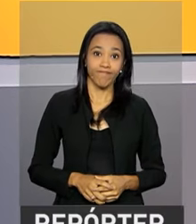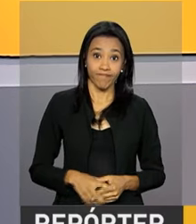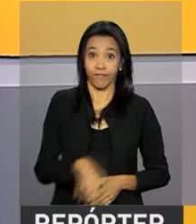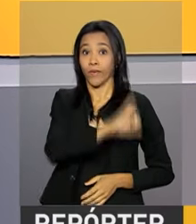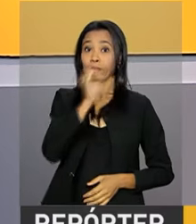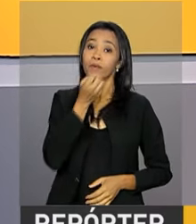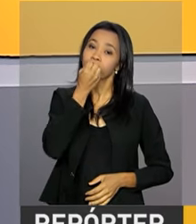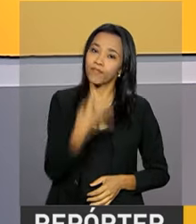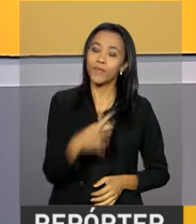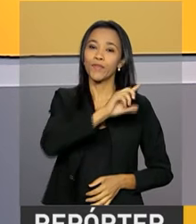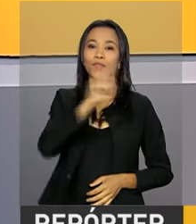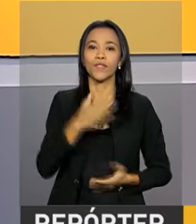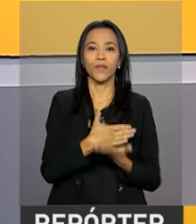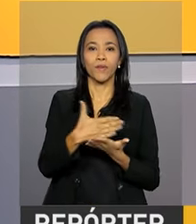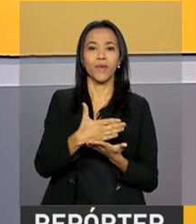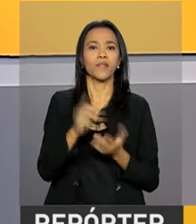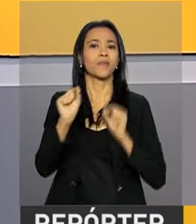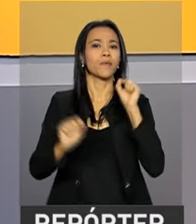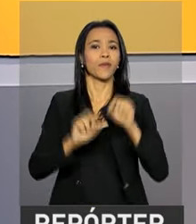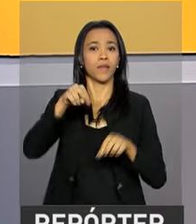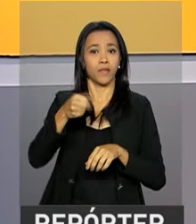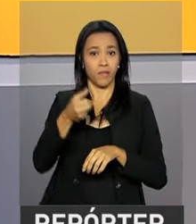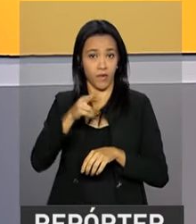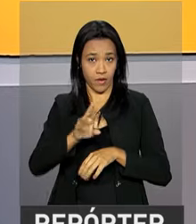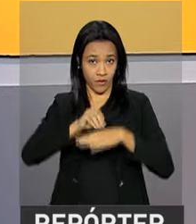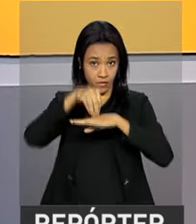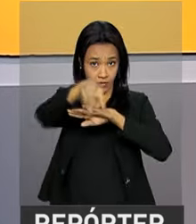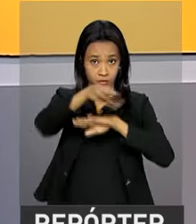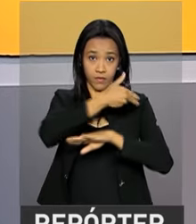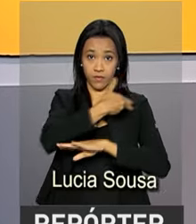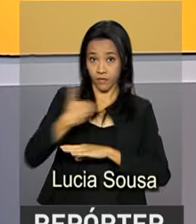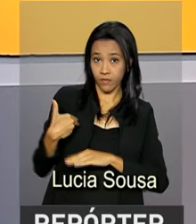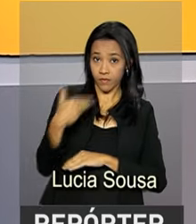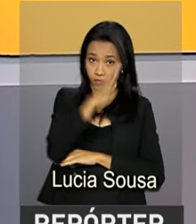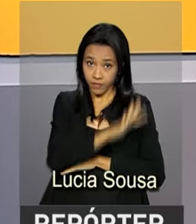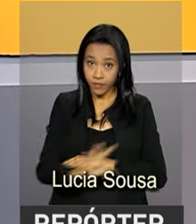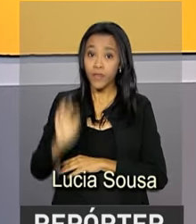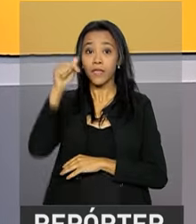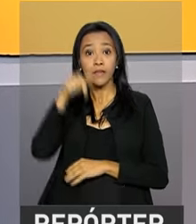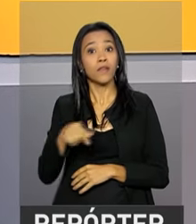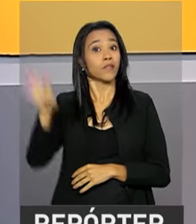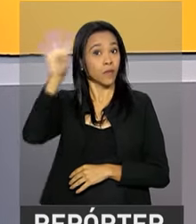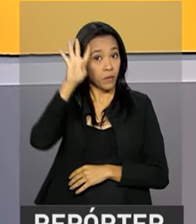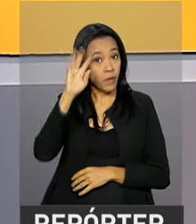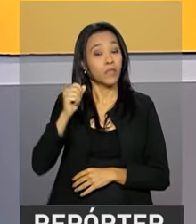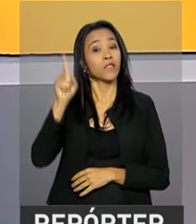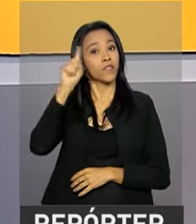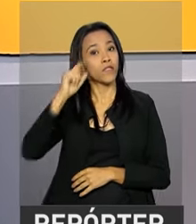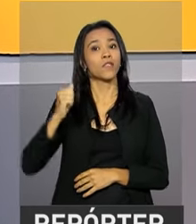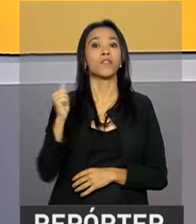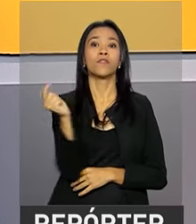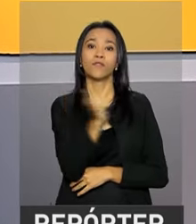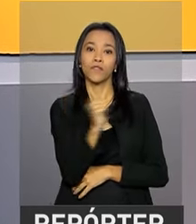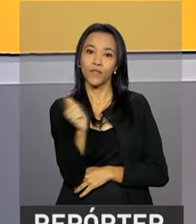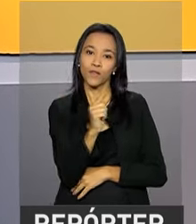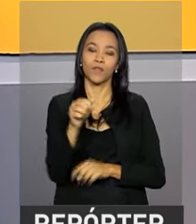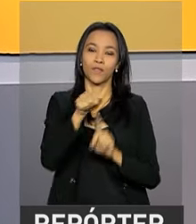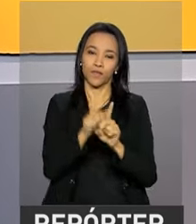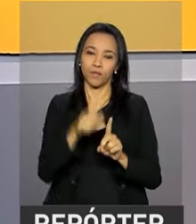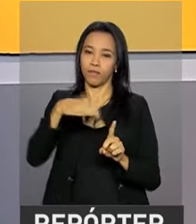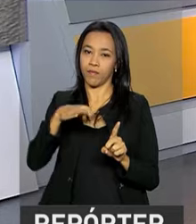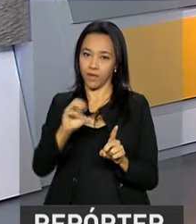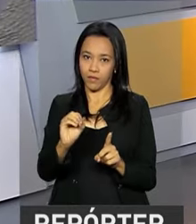Olá bom dia começa agora o repórter NBR com as notícias do Governo Federal desta quarta-feira 22 de